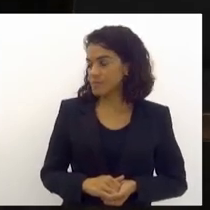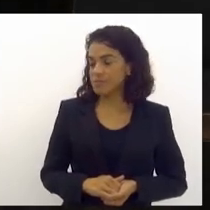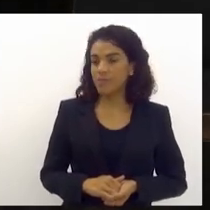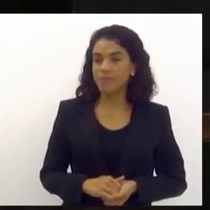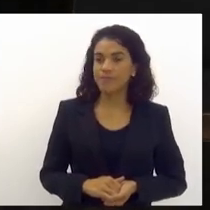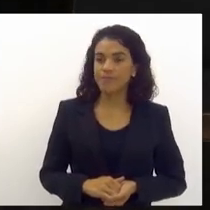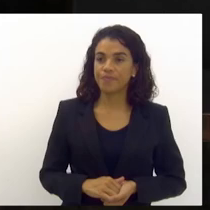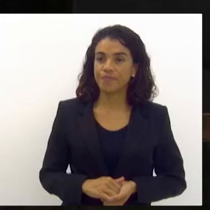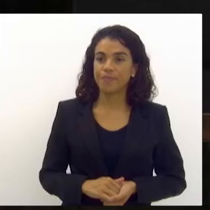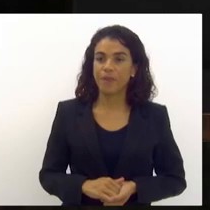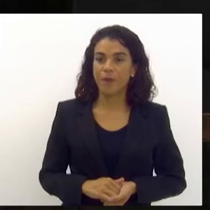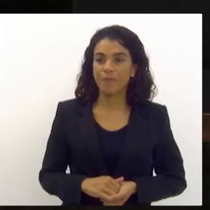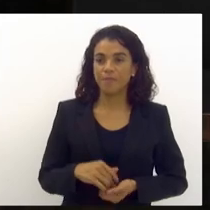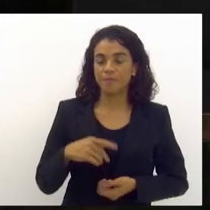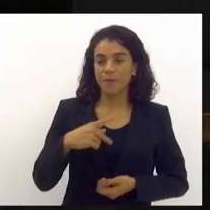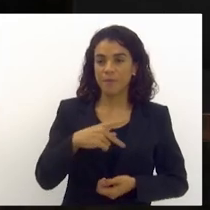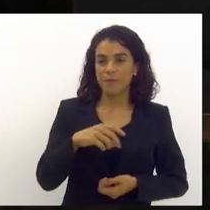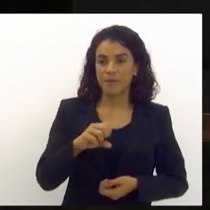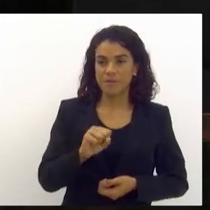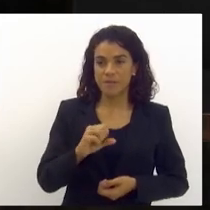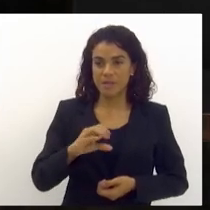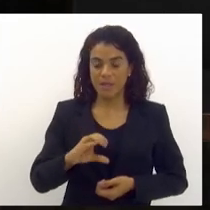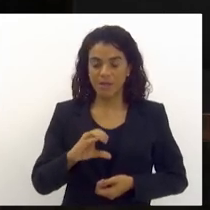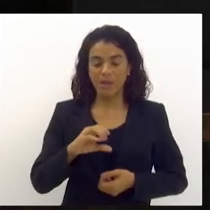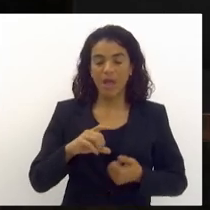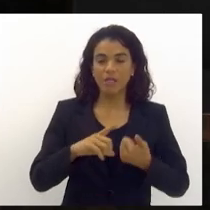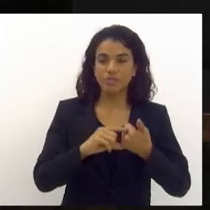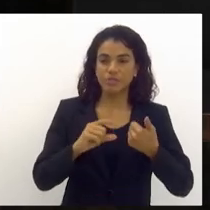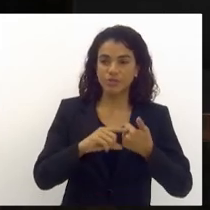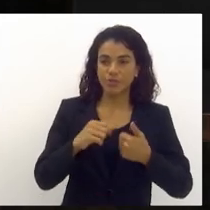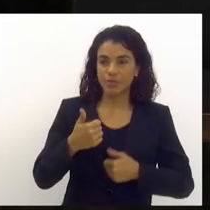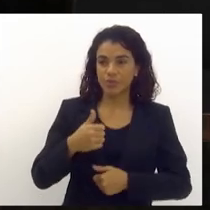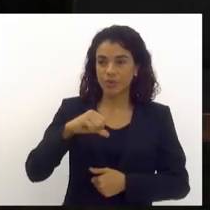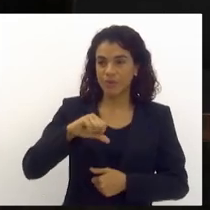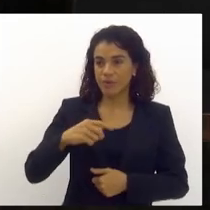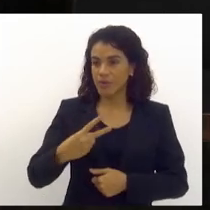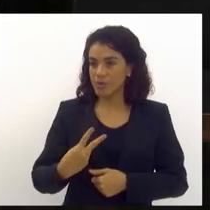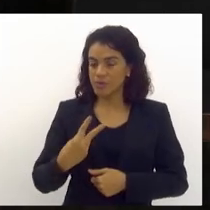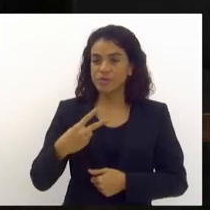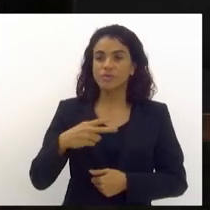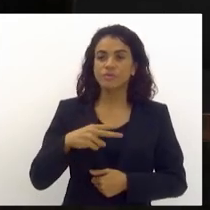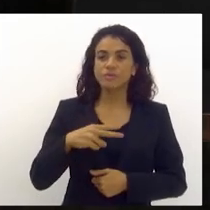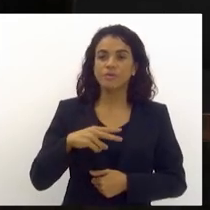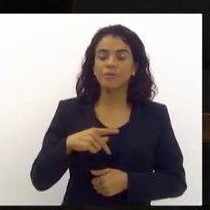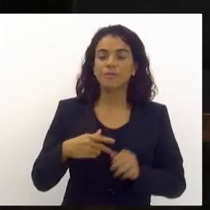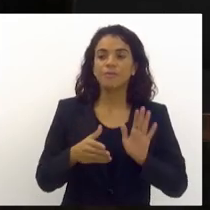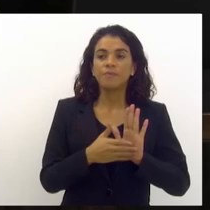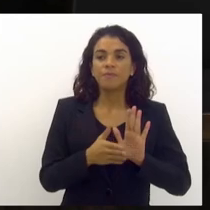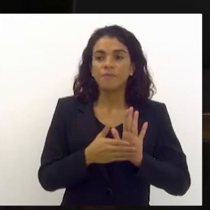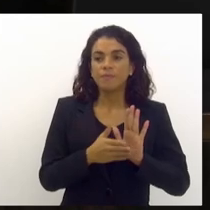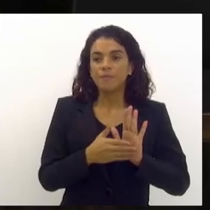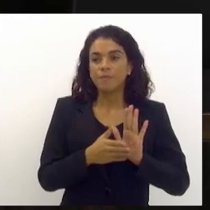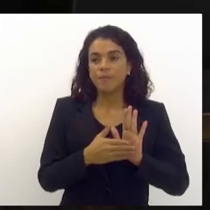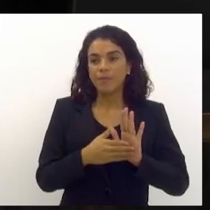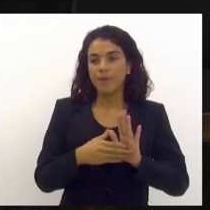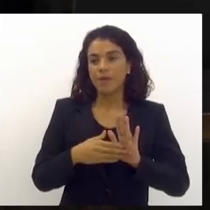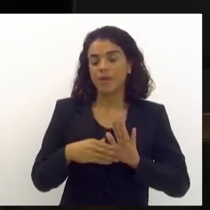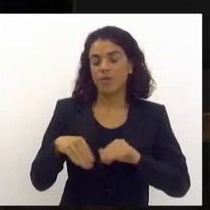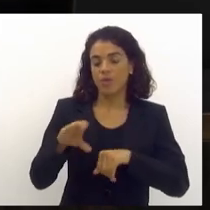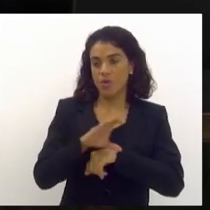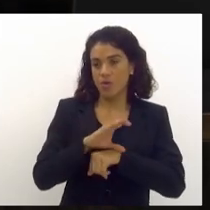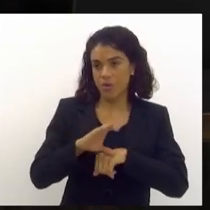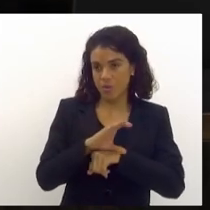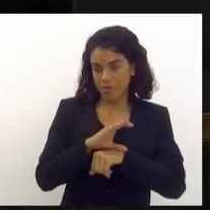Sujeita às disposições especiais de acordo com o artigo 192 do Regimento Interno, proposta de emenda constitucional